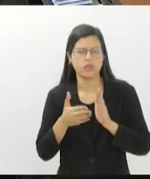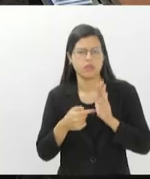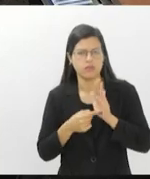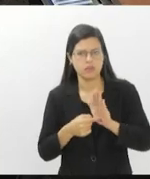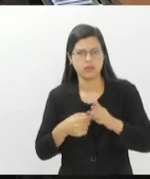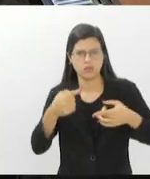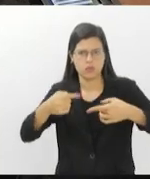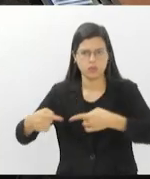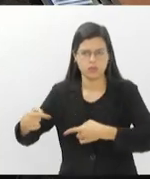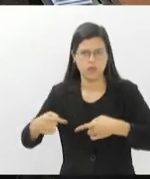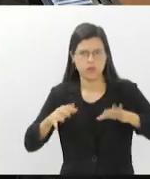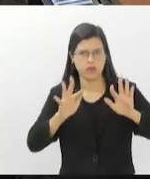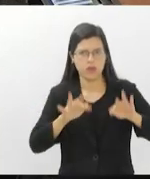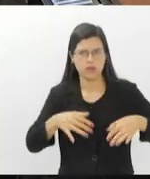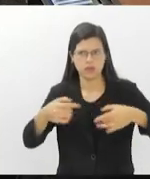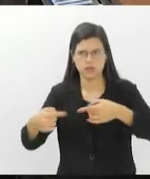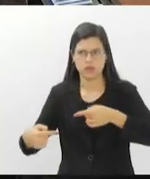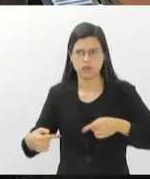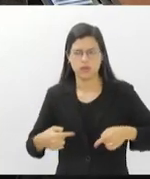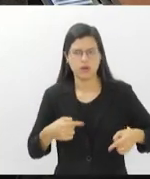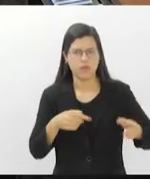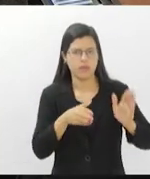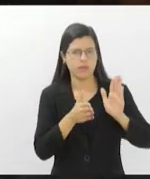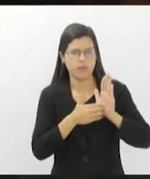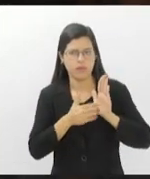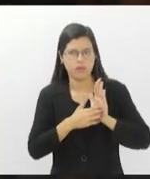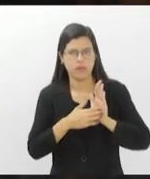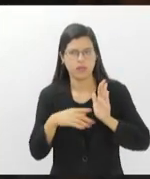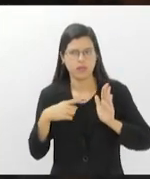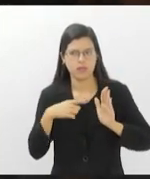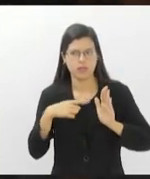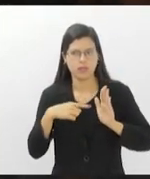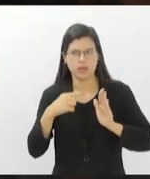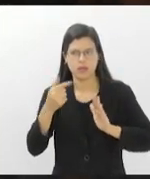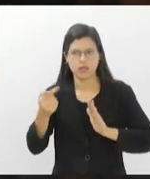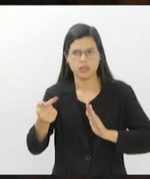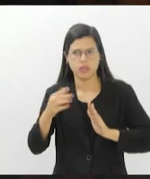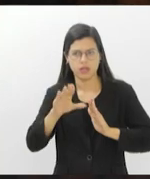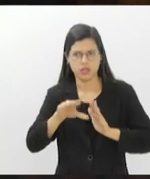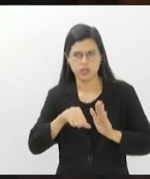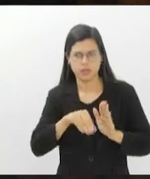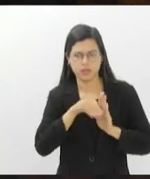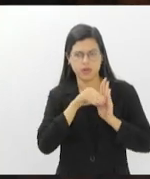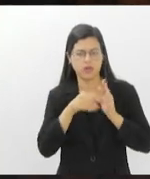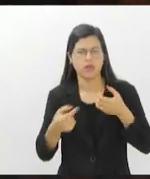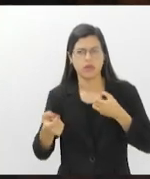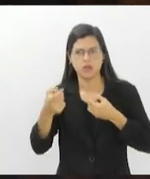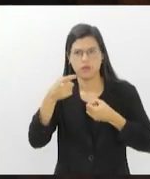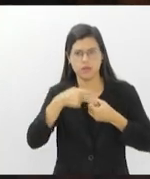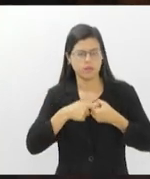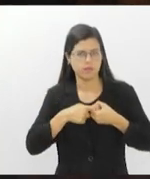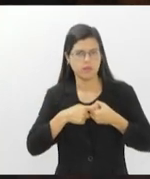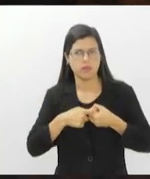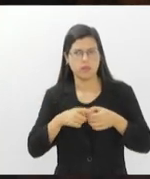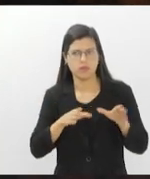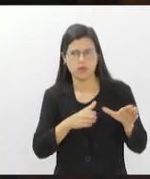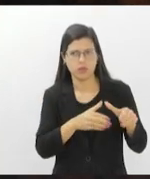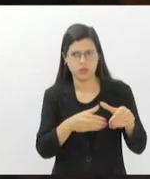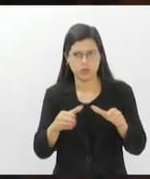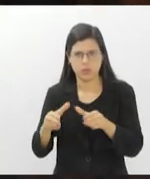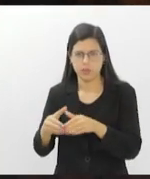havendo quem queira discutir, encerrada a discussão, a presente proposta recebeu 7 emendas e retorna às